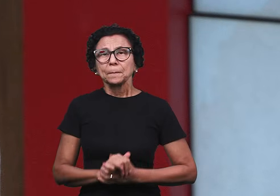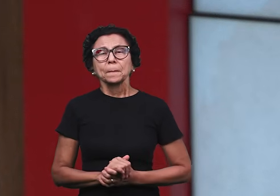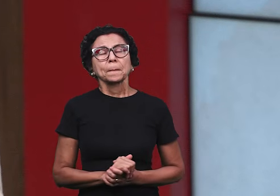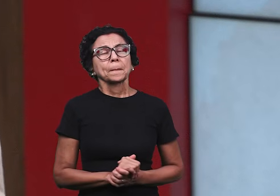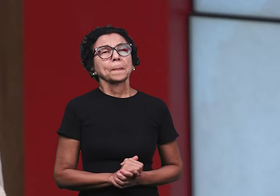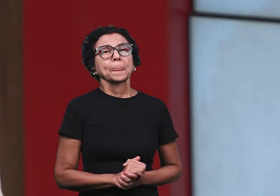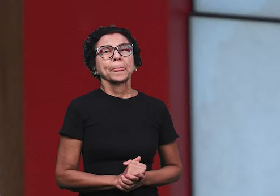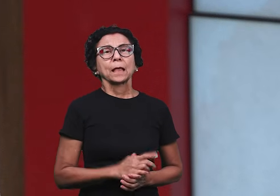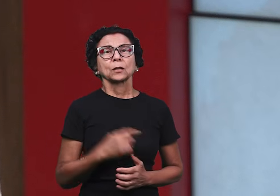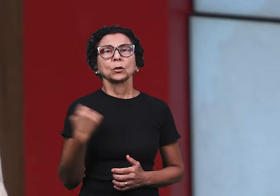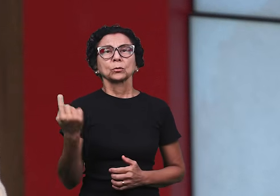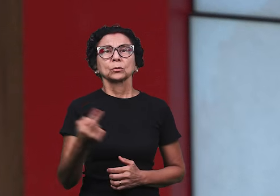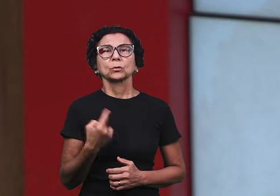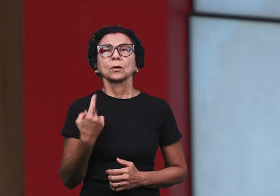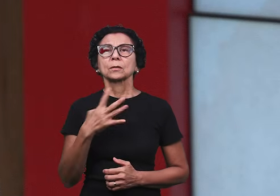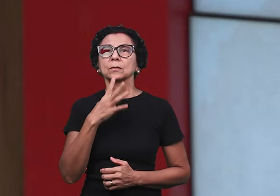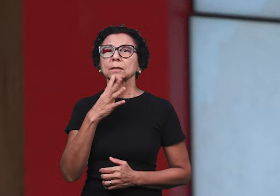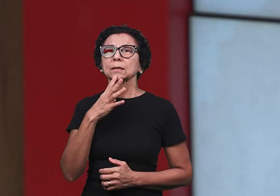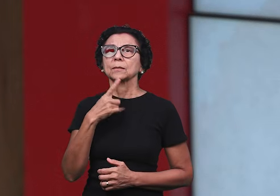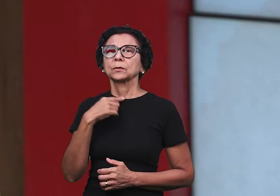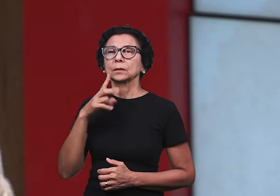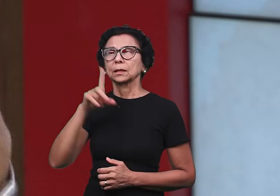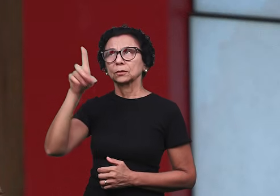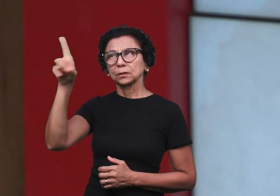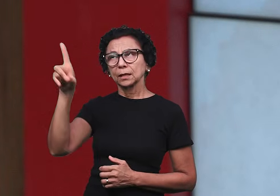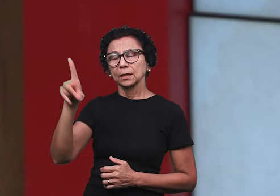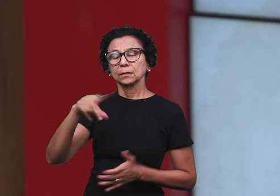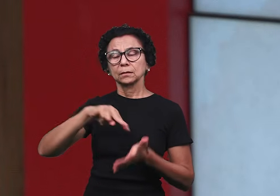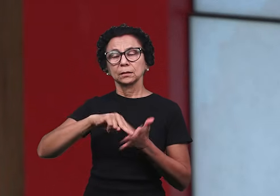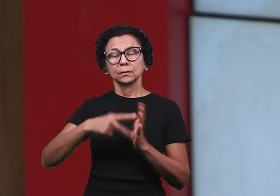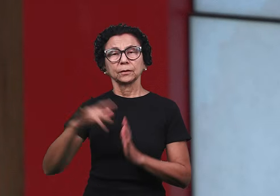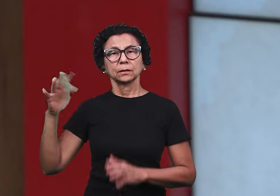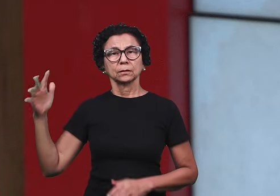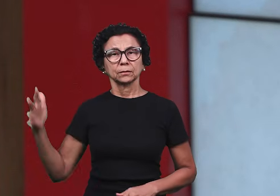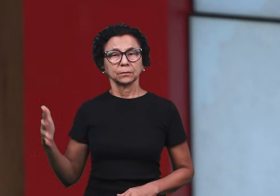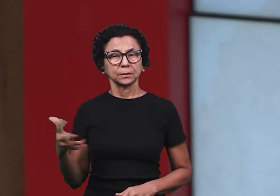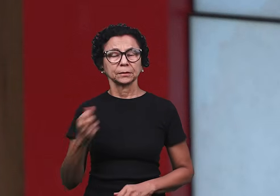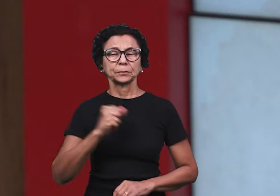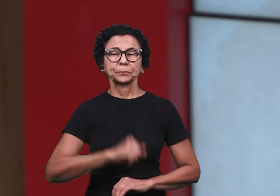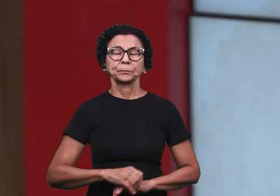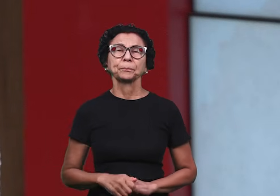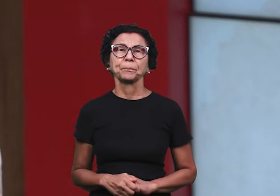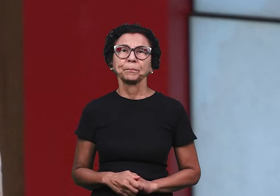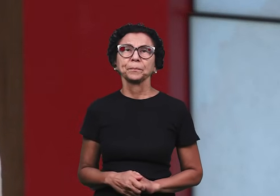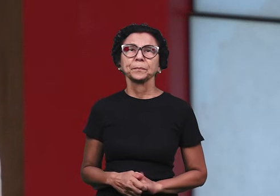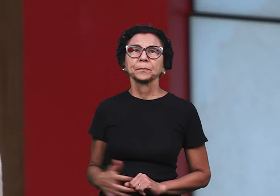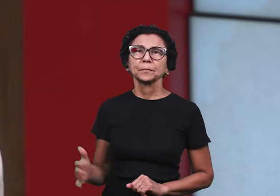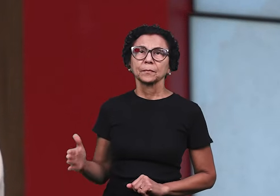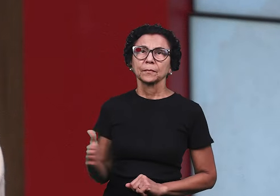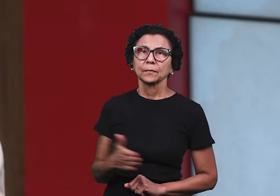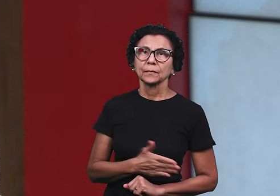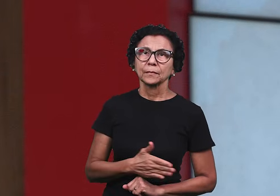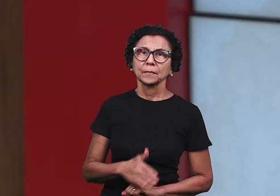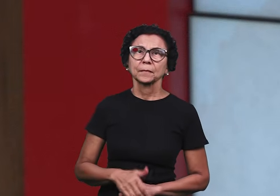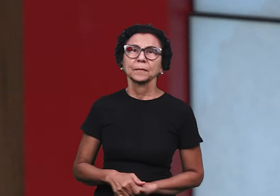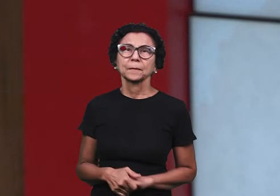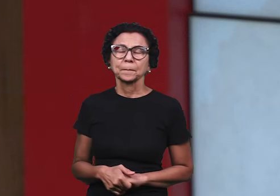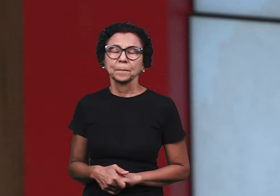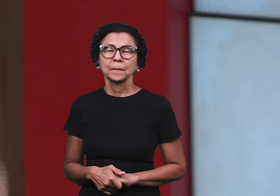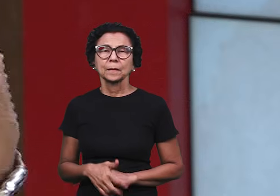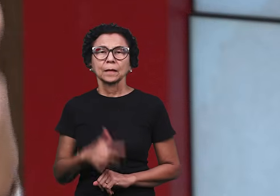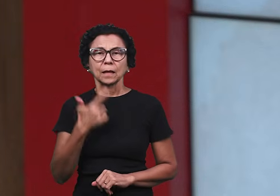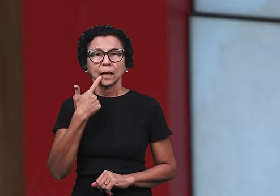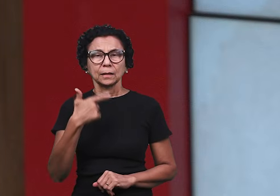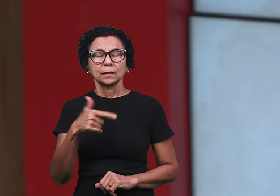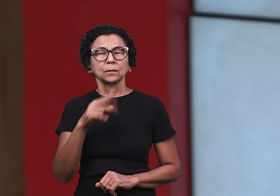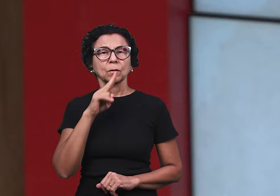nos submetemos à vontade dele para conhecermos a vontade dele, nós estamos em adoração. E um outro sentido de adoração no